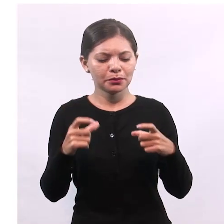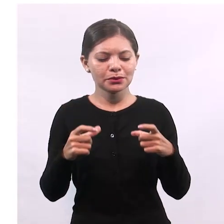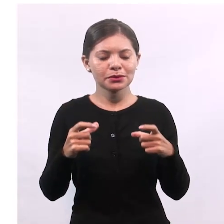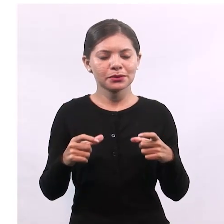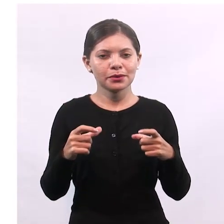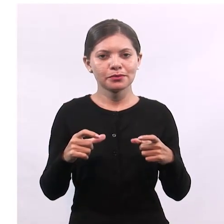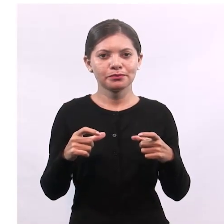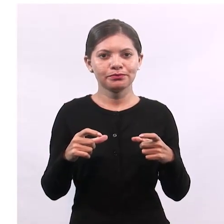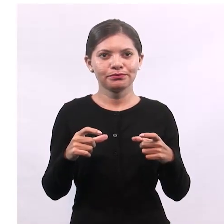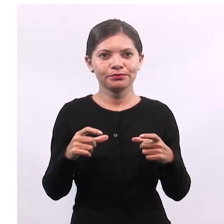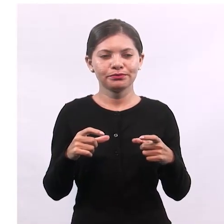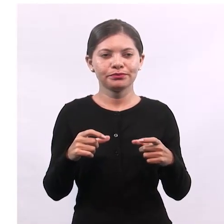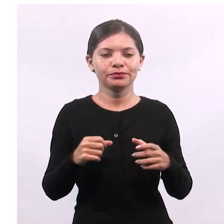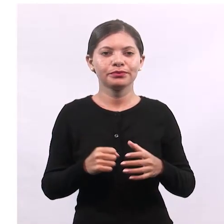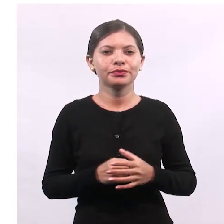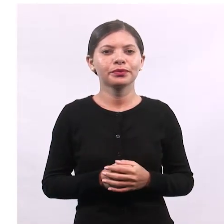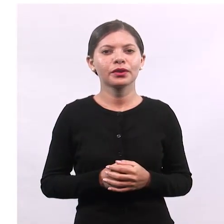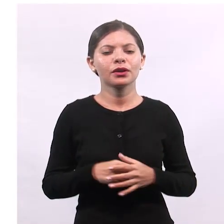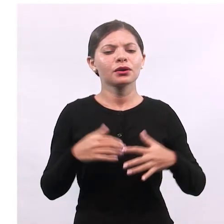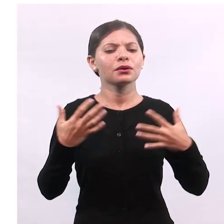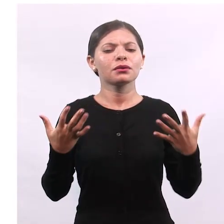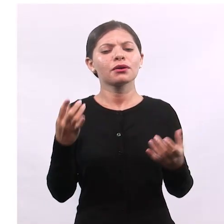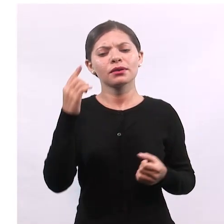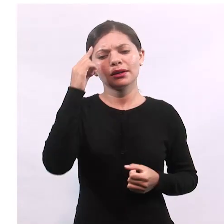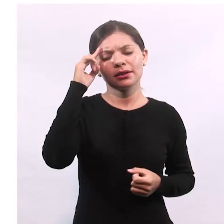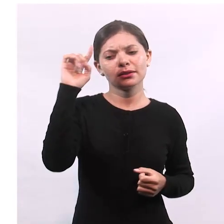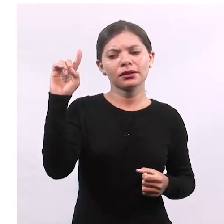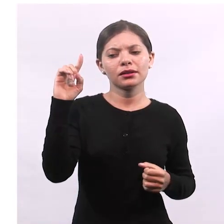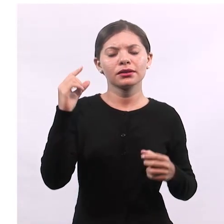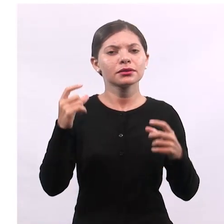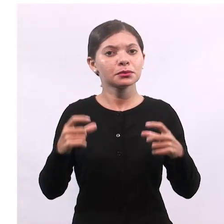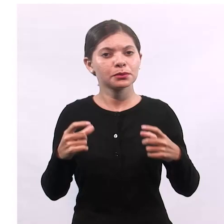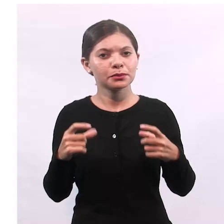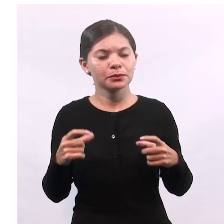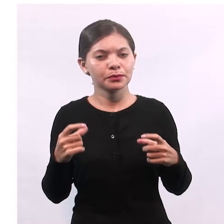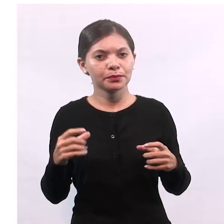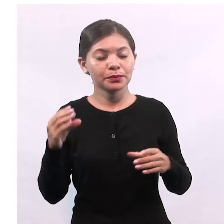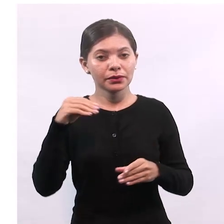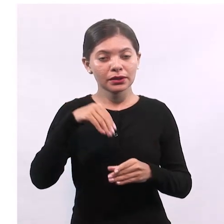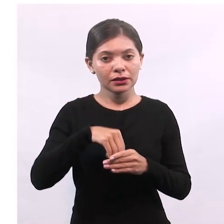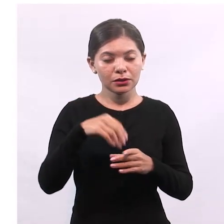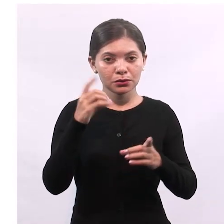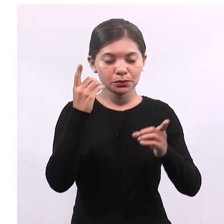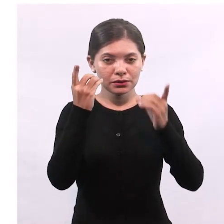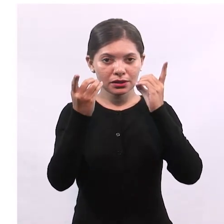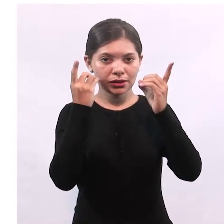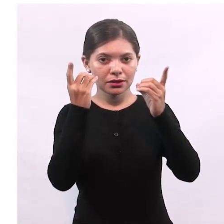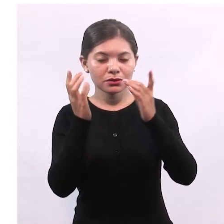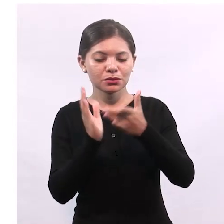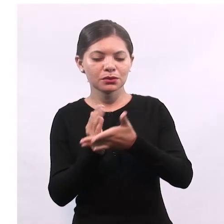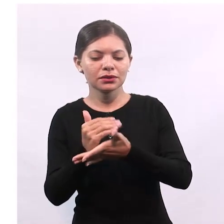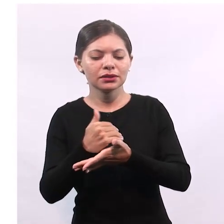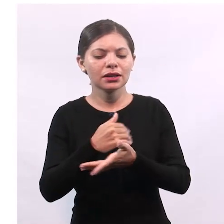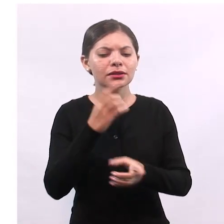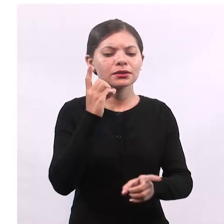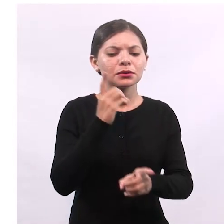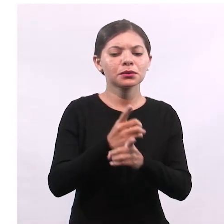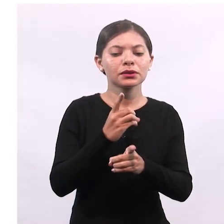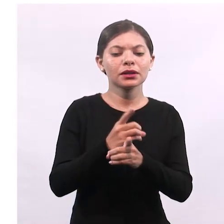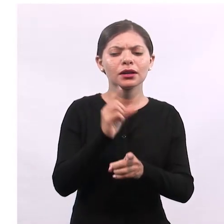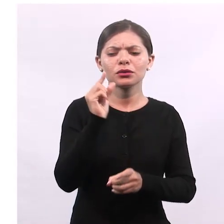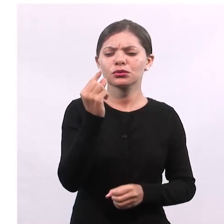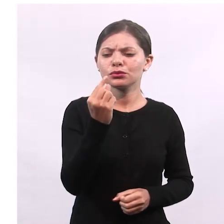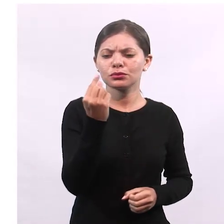dispersão Qual que é a ideia das medidas de posição dentre os dados coletados achar uma posição